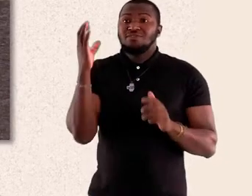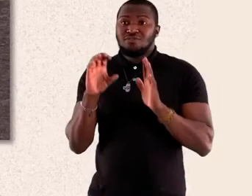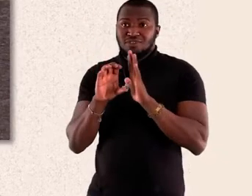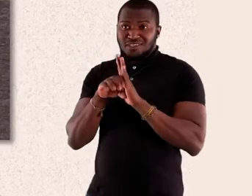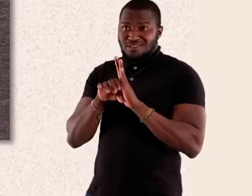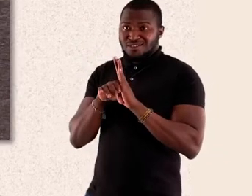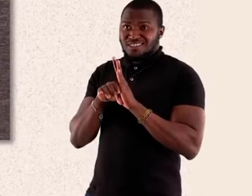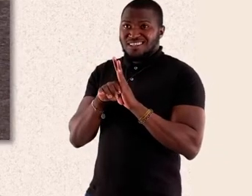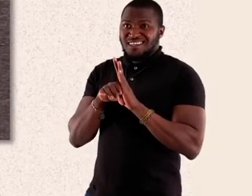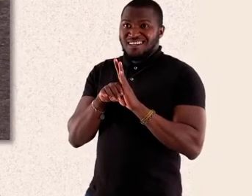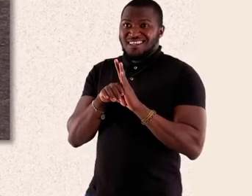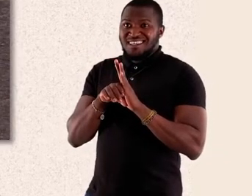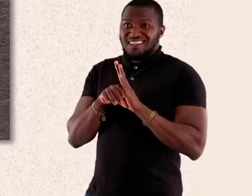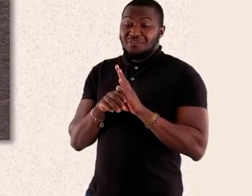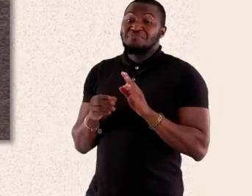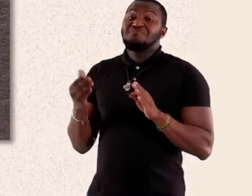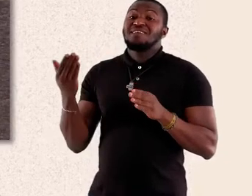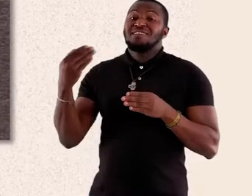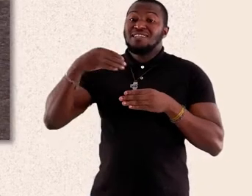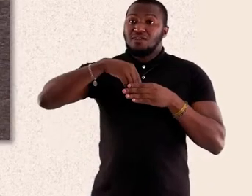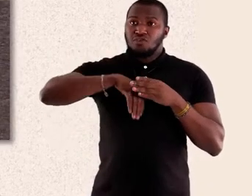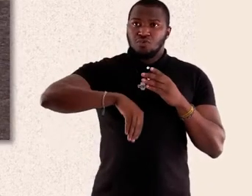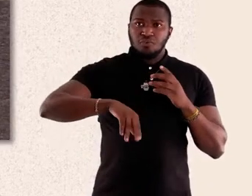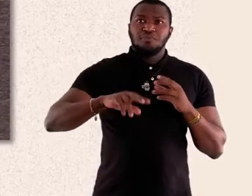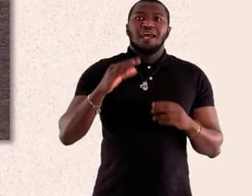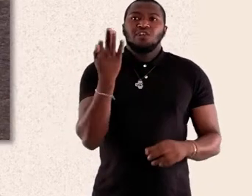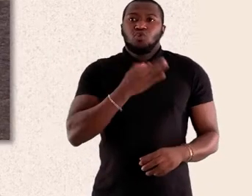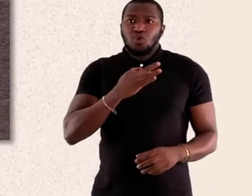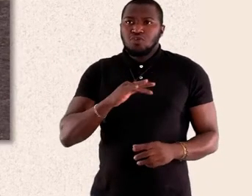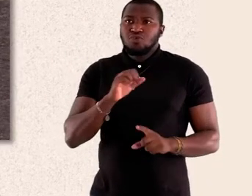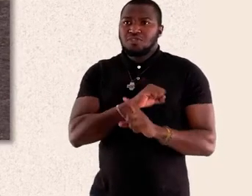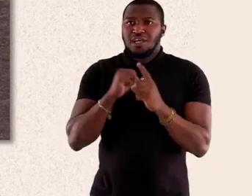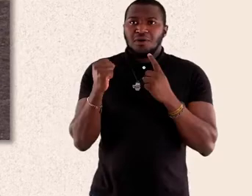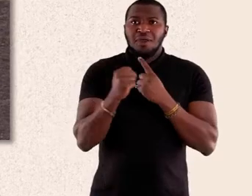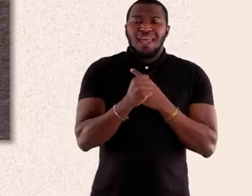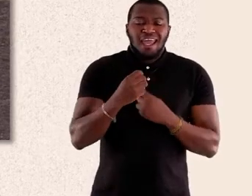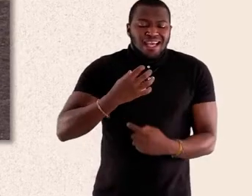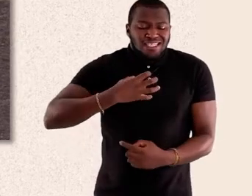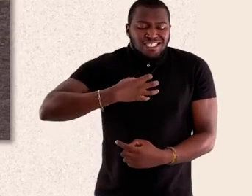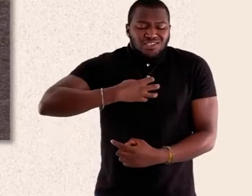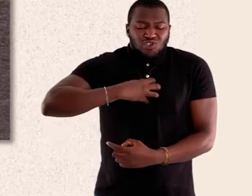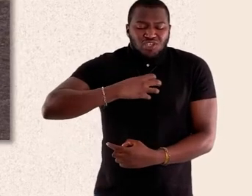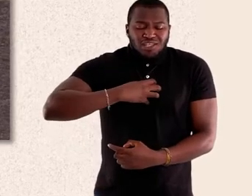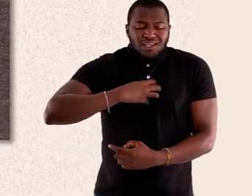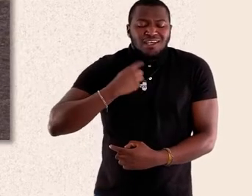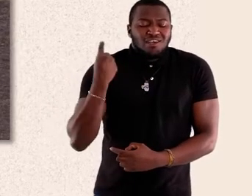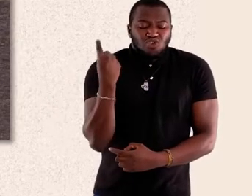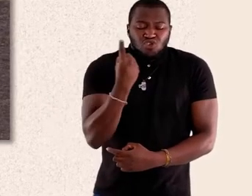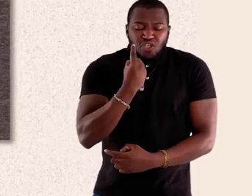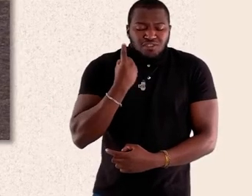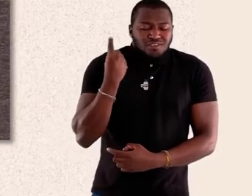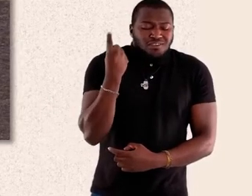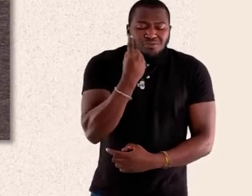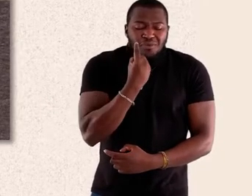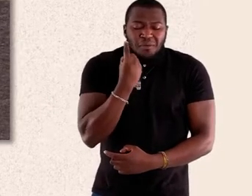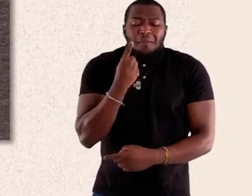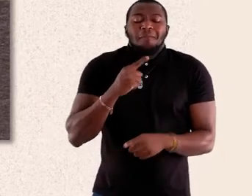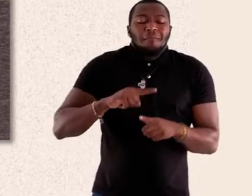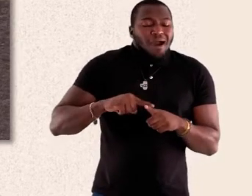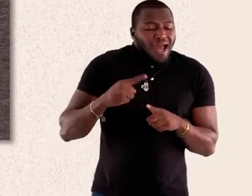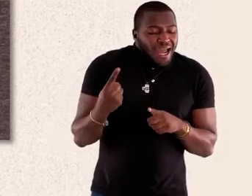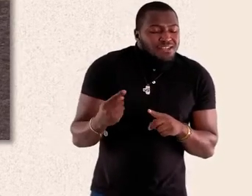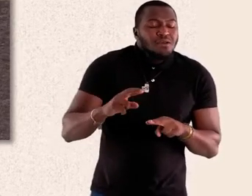abordagem a dor social é essa dor experimentada individualmente a partir de uma